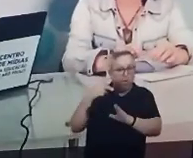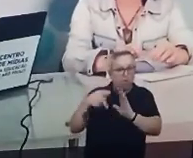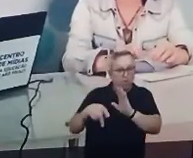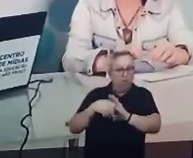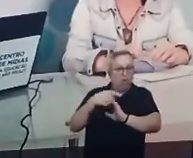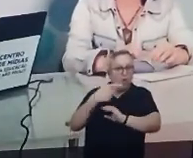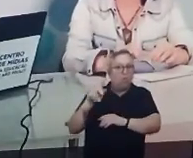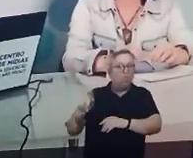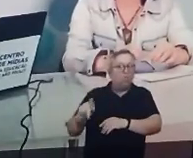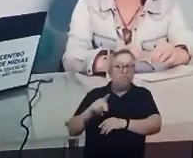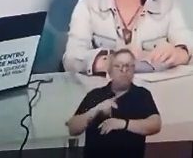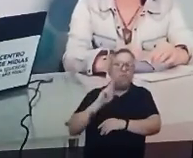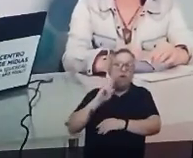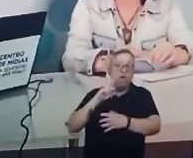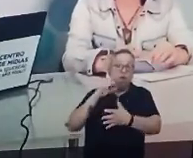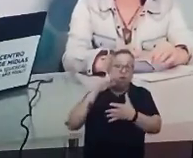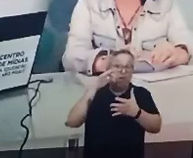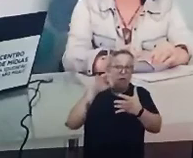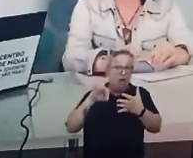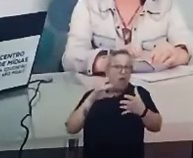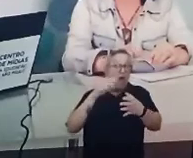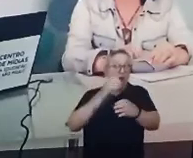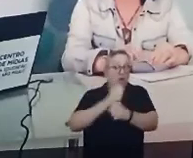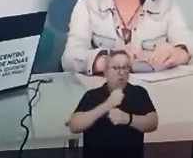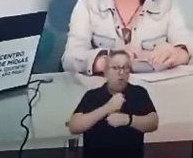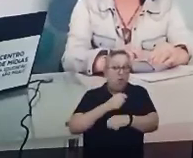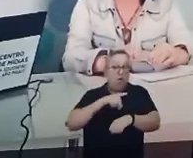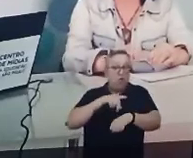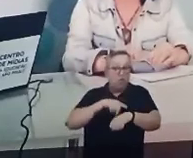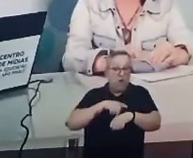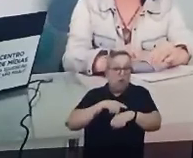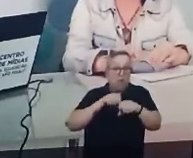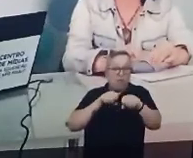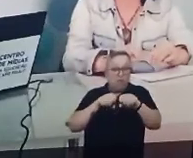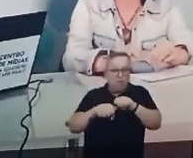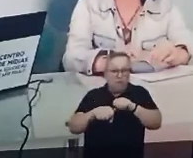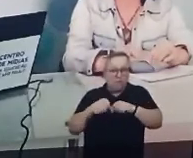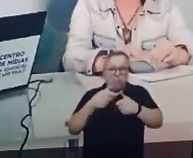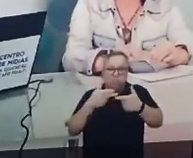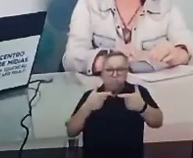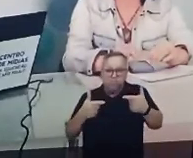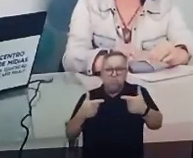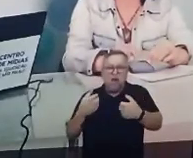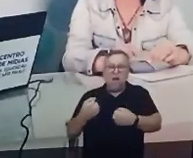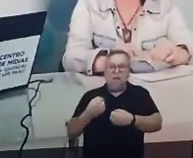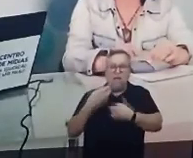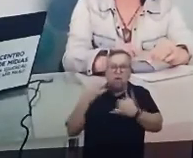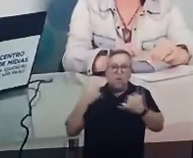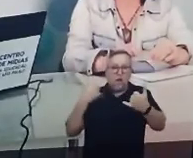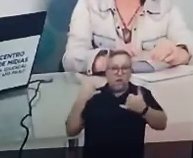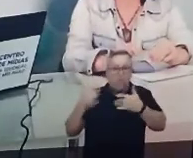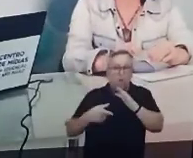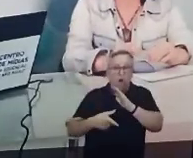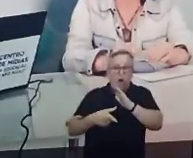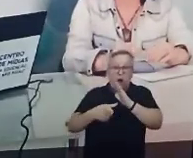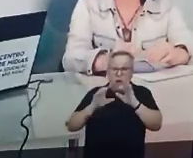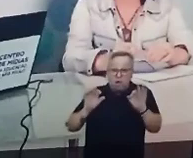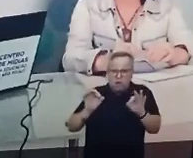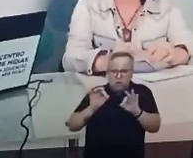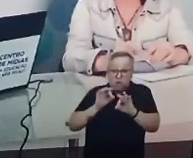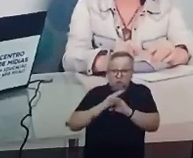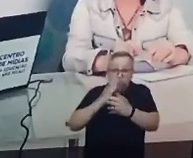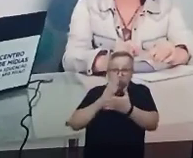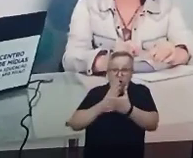que verifique a sua pontuação, o seu tempo, a sua formação, os seus dados antes de finalizar a